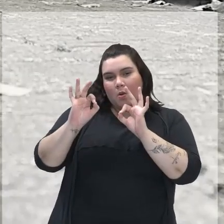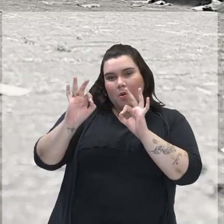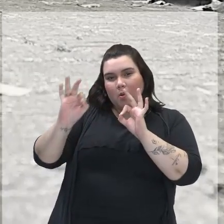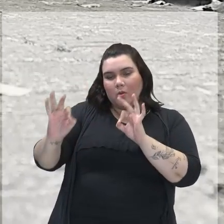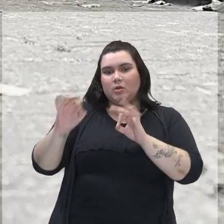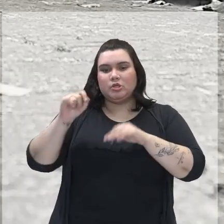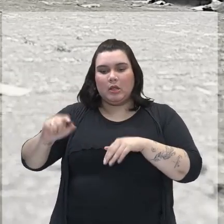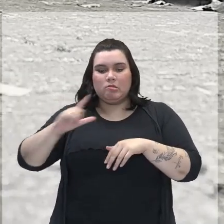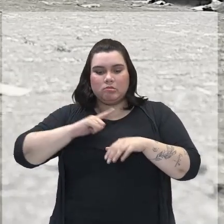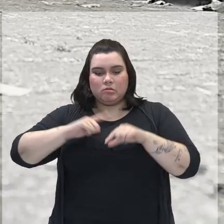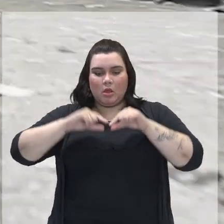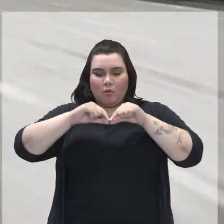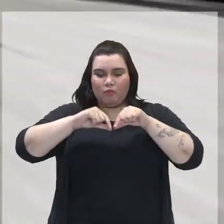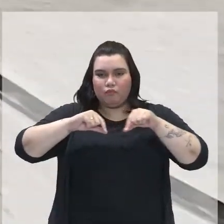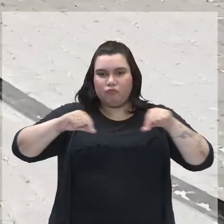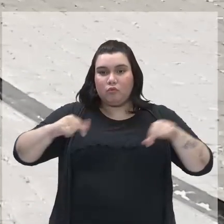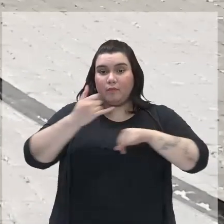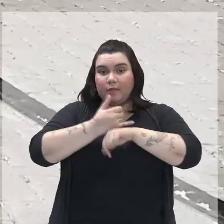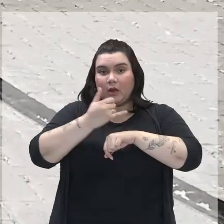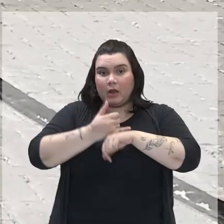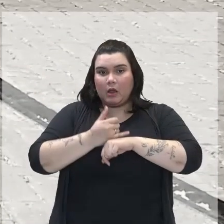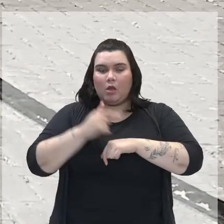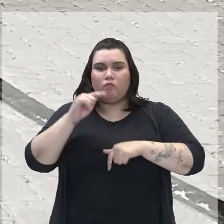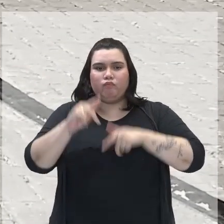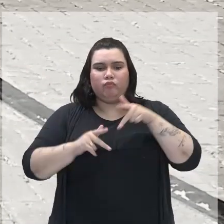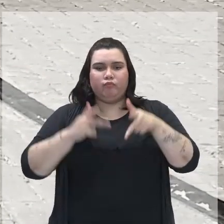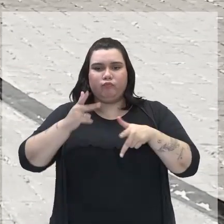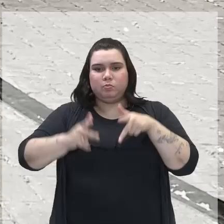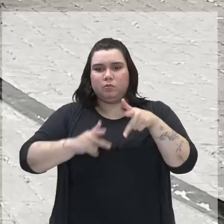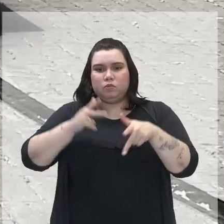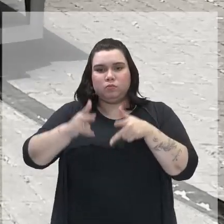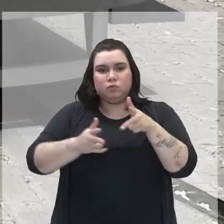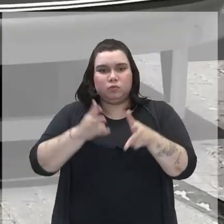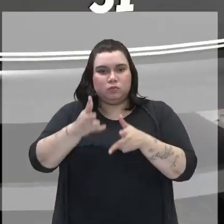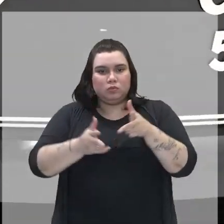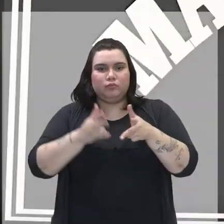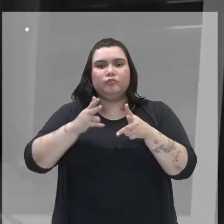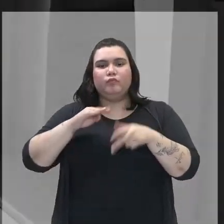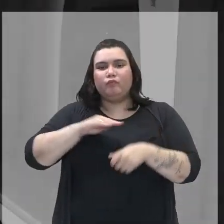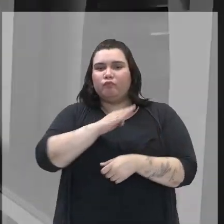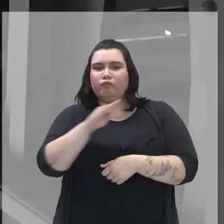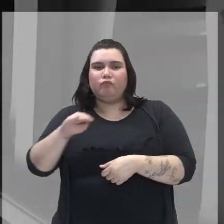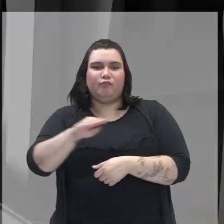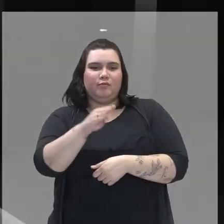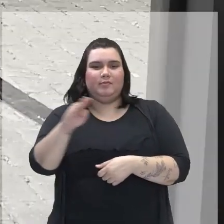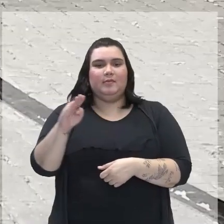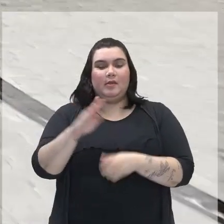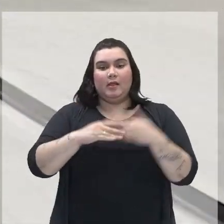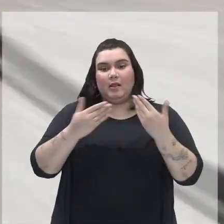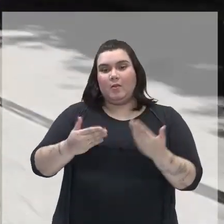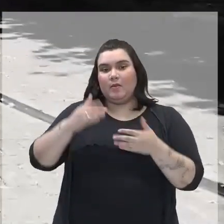trilho passava, claro, ao centro da cidade. Então, nesse momento, Manaus